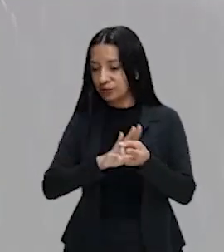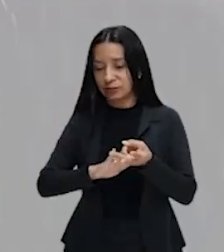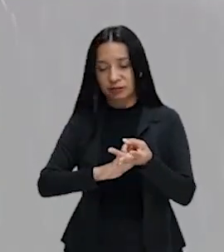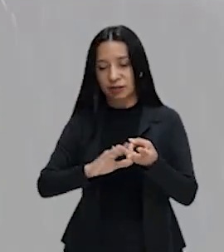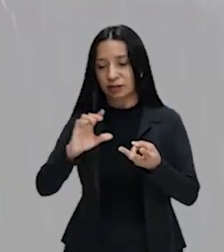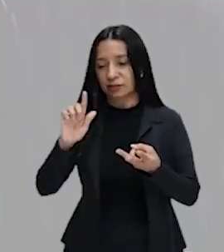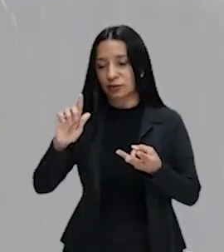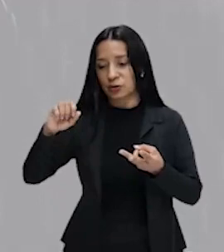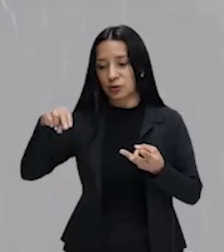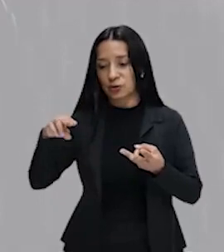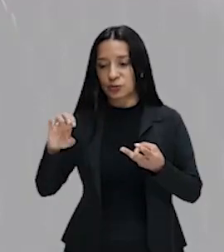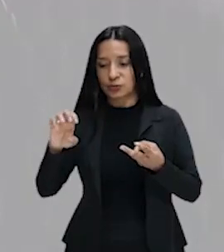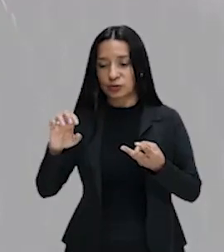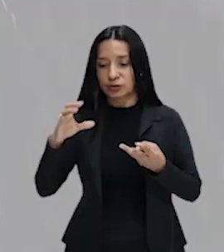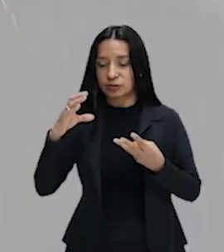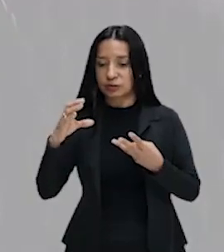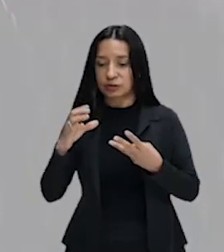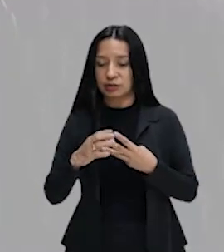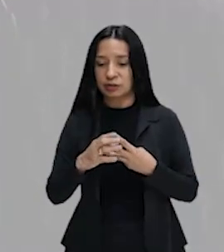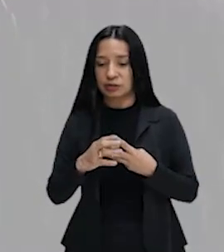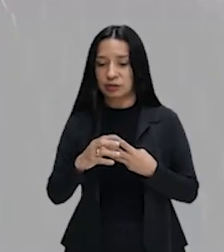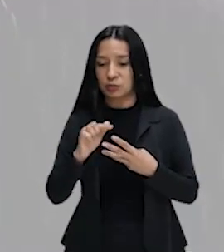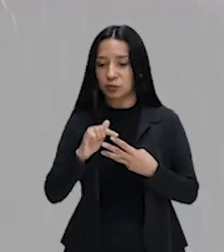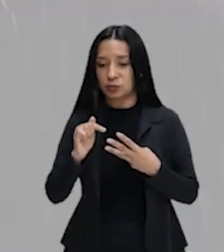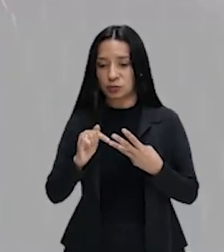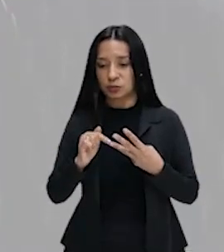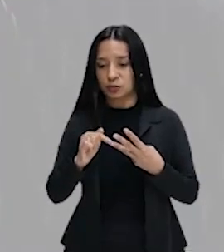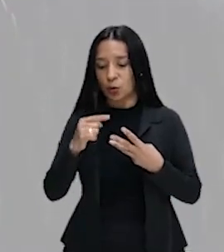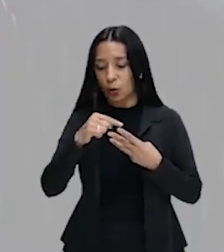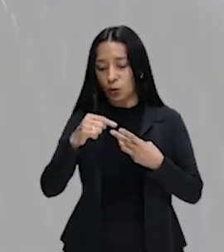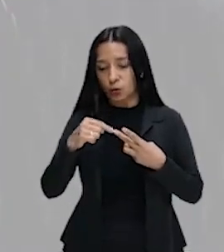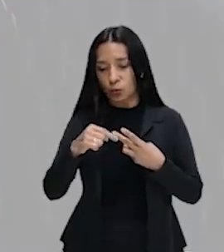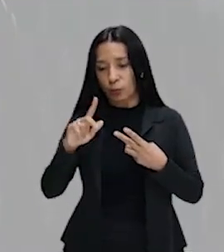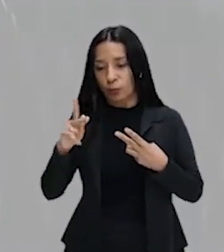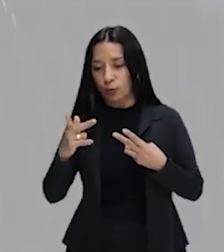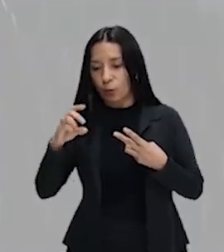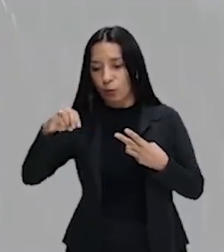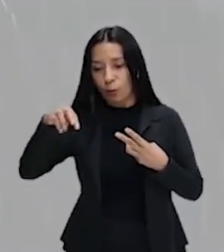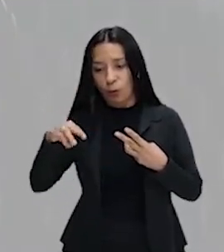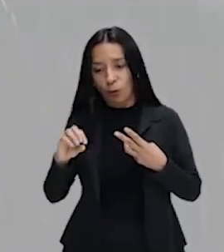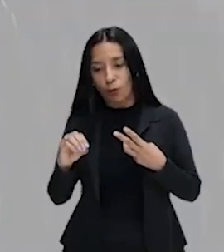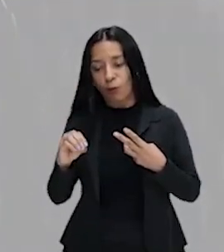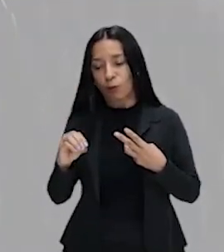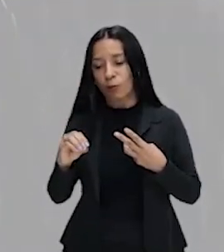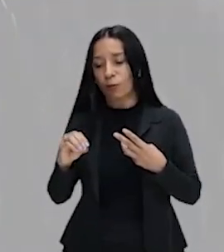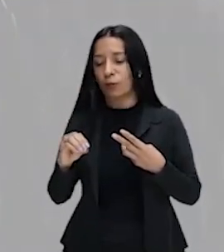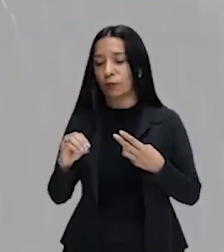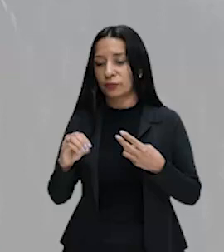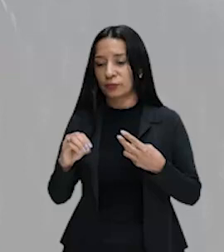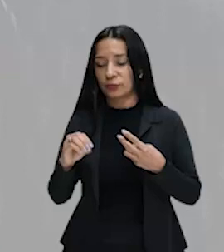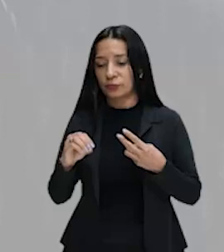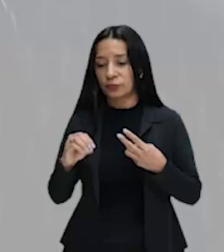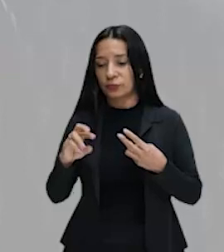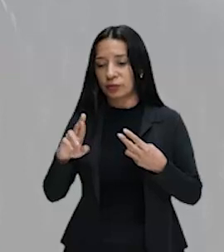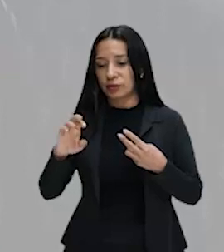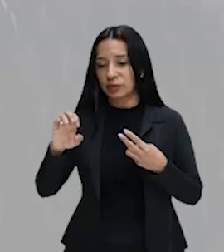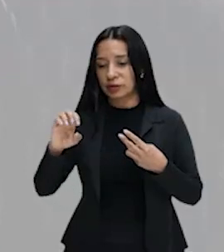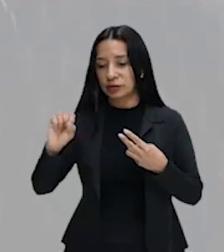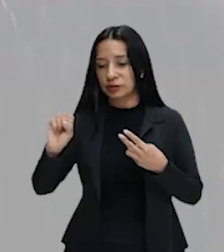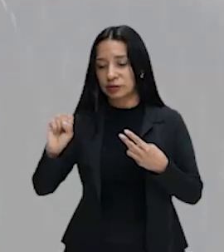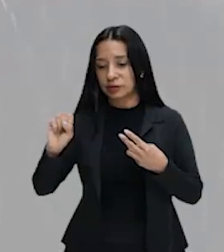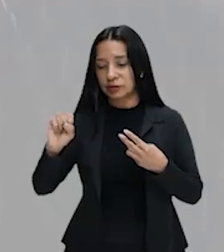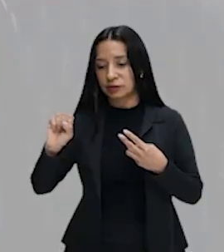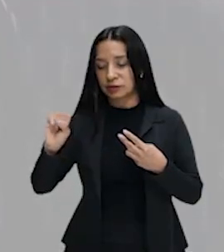será duplo homozigoto recessivo. Se você olhar para essa tabela, vai dar esse resultado aqui.